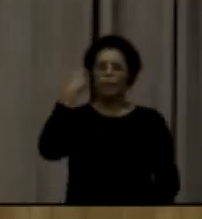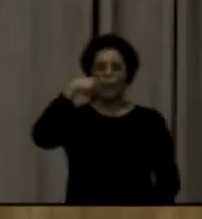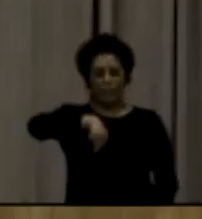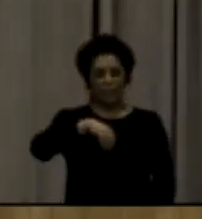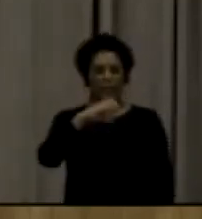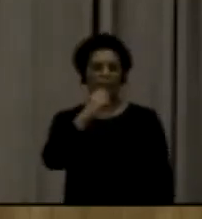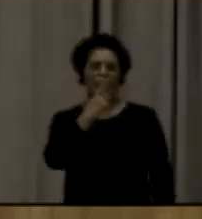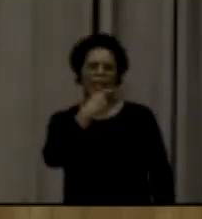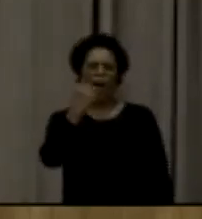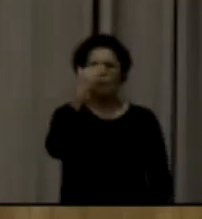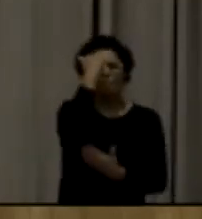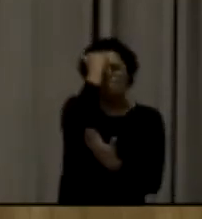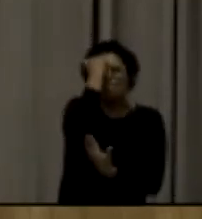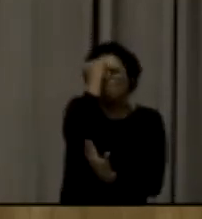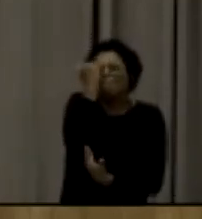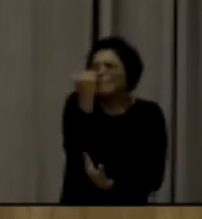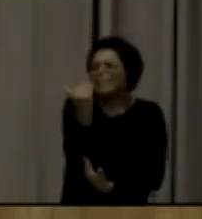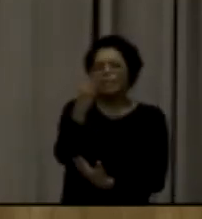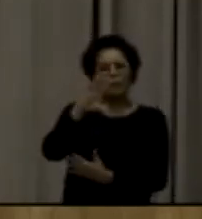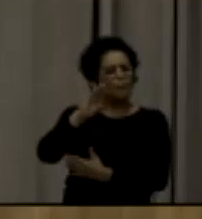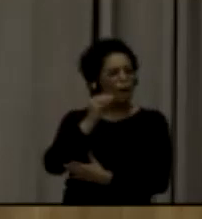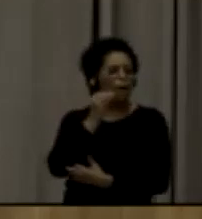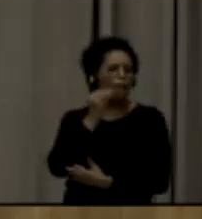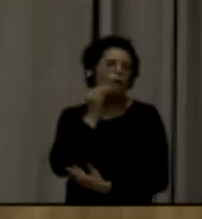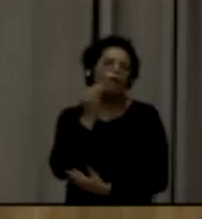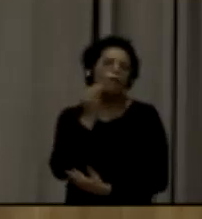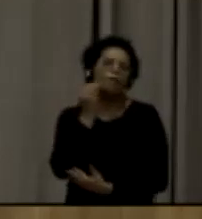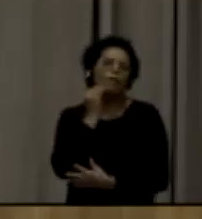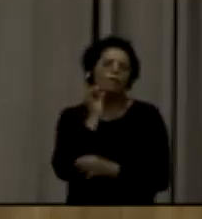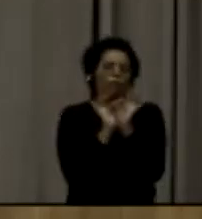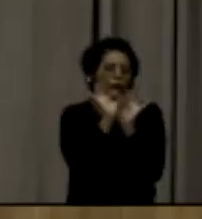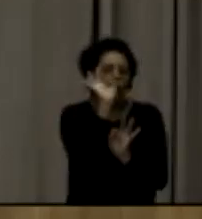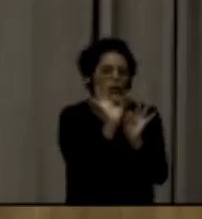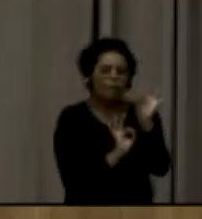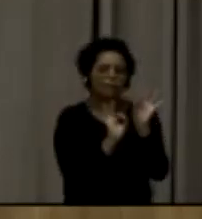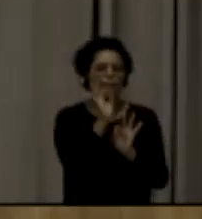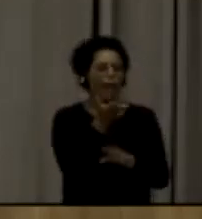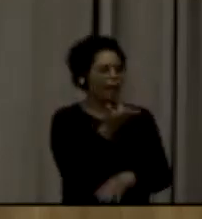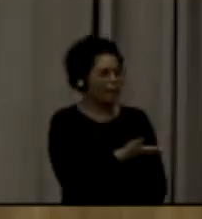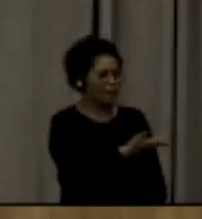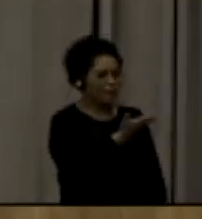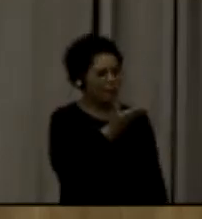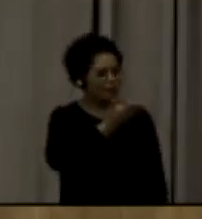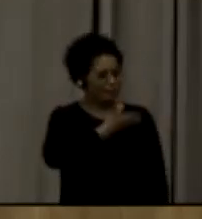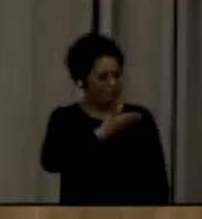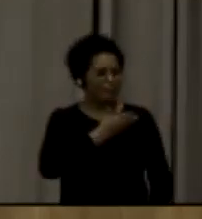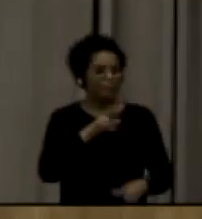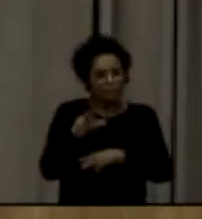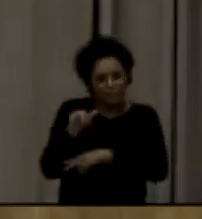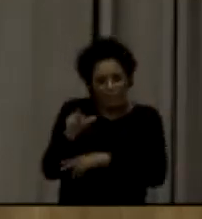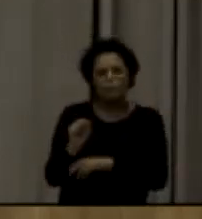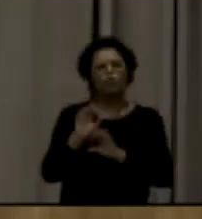OPAS. Inclusive, eu agradeço pela oportunidade desta organização irmã de Alames. Nós somos Alames de